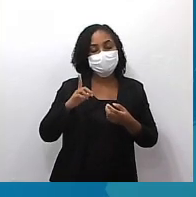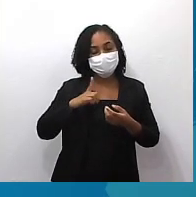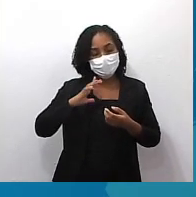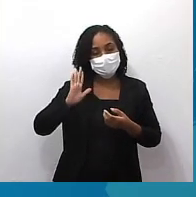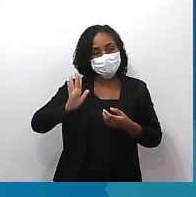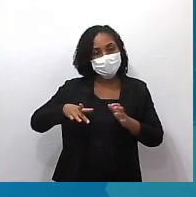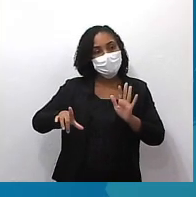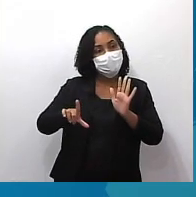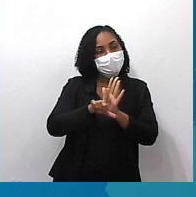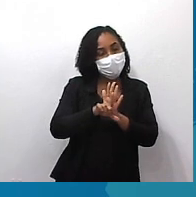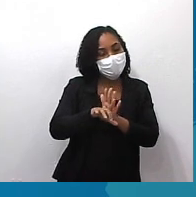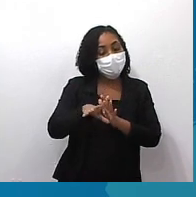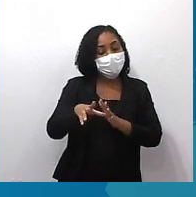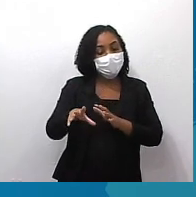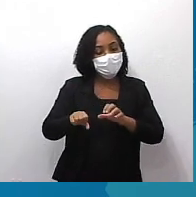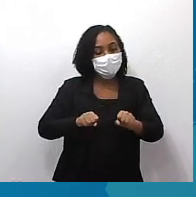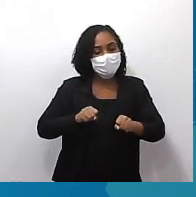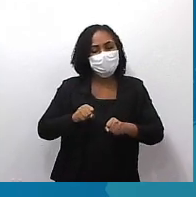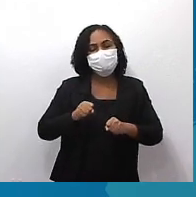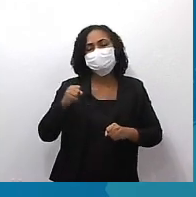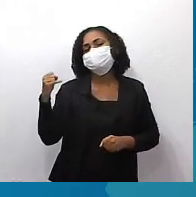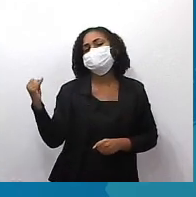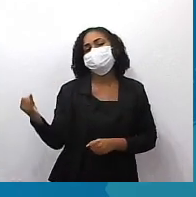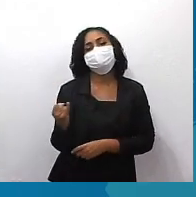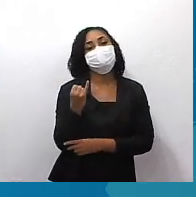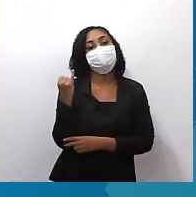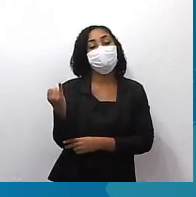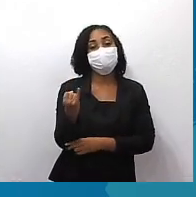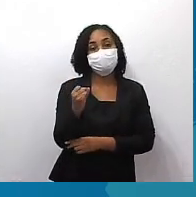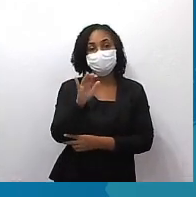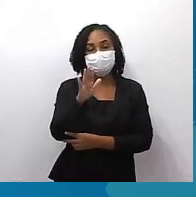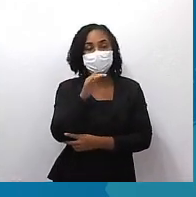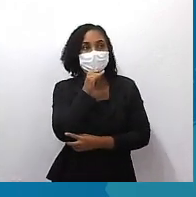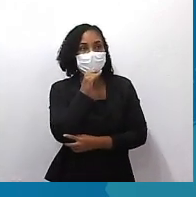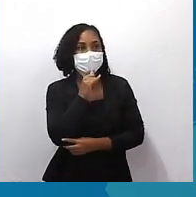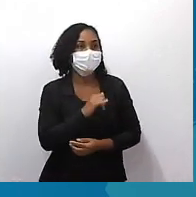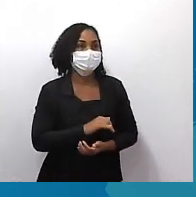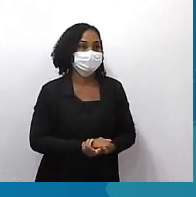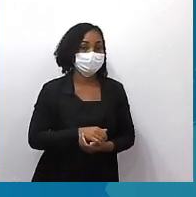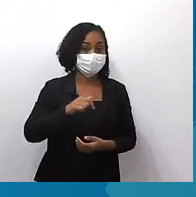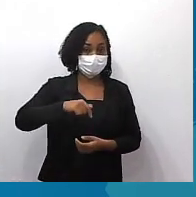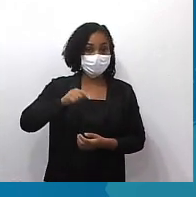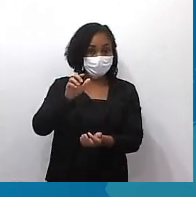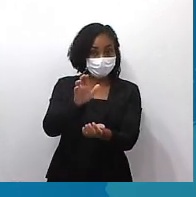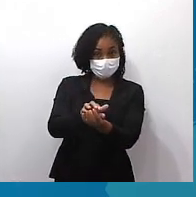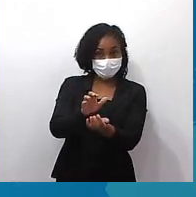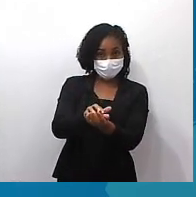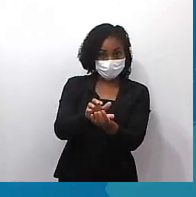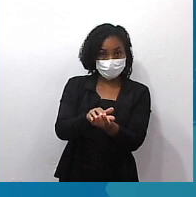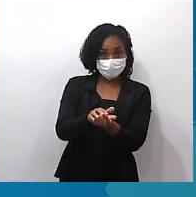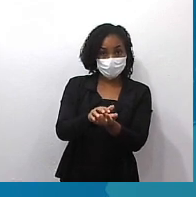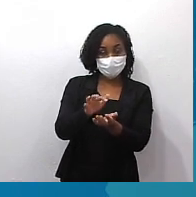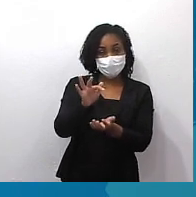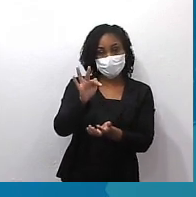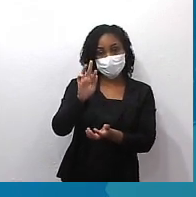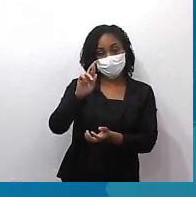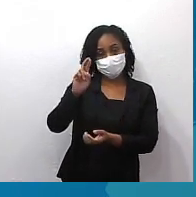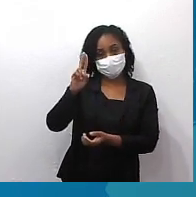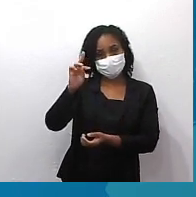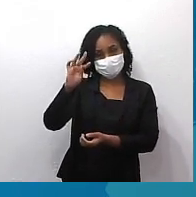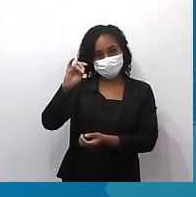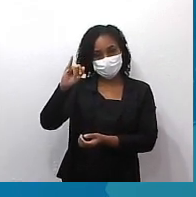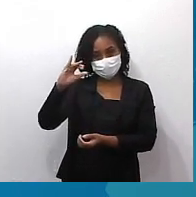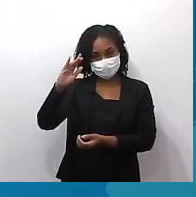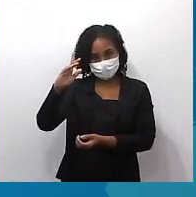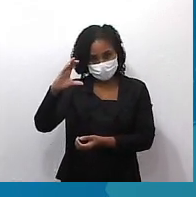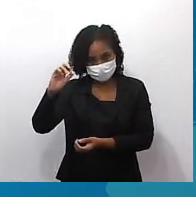para o seu uso e seu consumo, mas são de grande importância. Por exemplo, a gente tem aqui em Pernambuco o polo fruticulteiro, né, do Sertão do